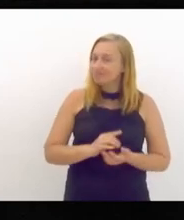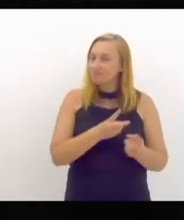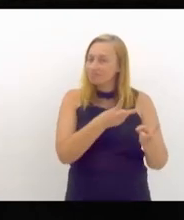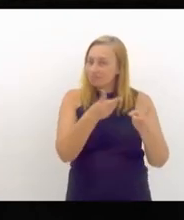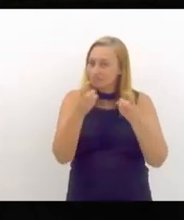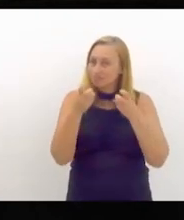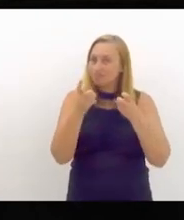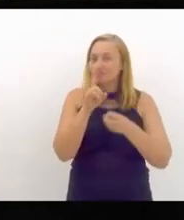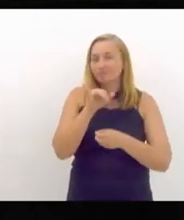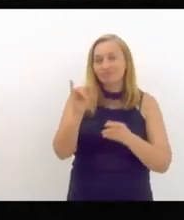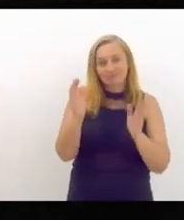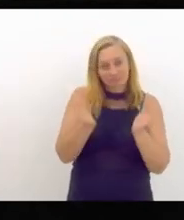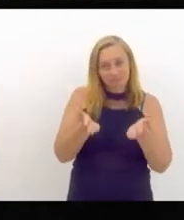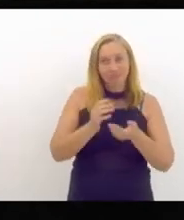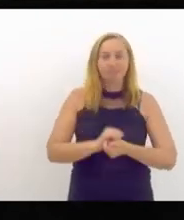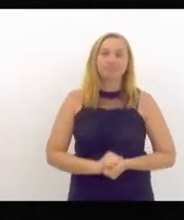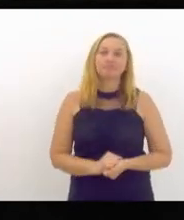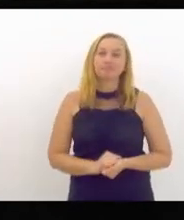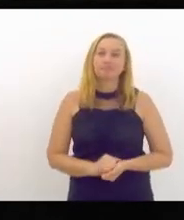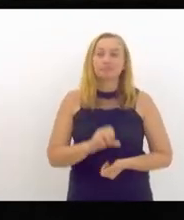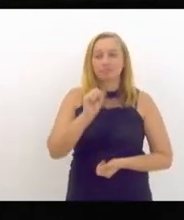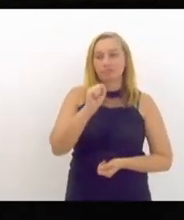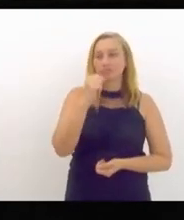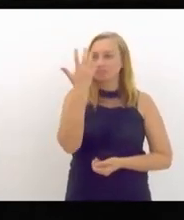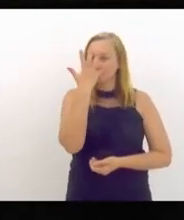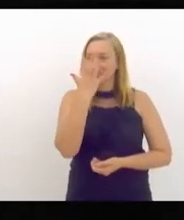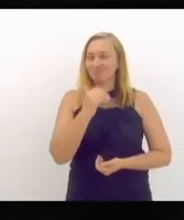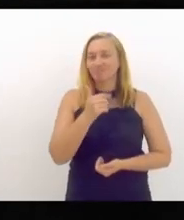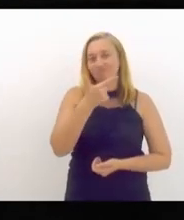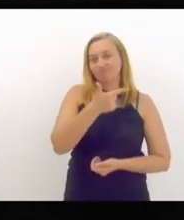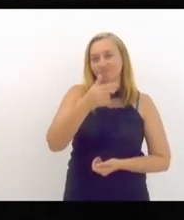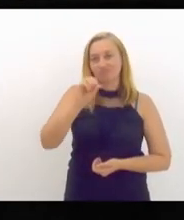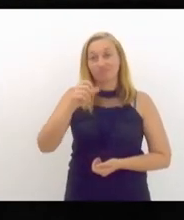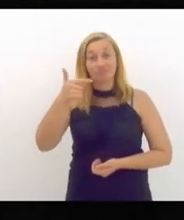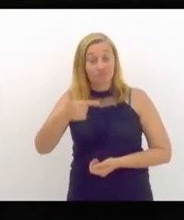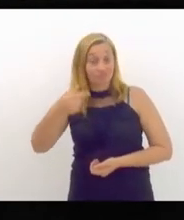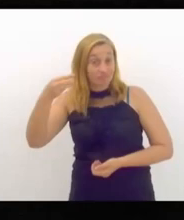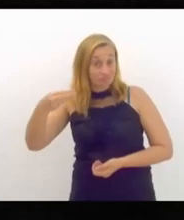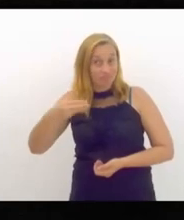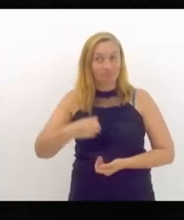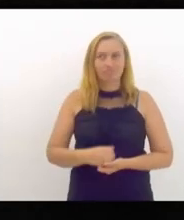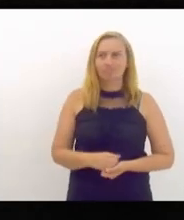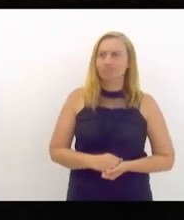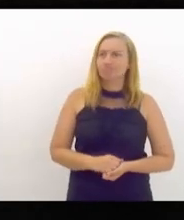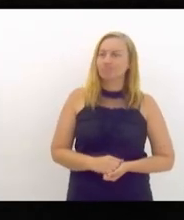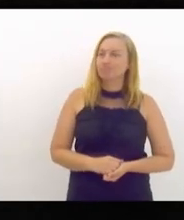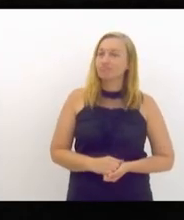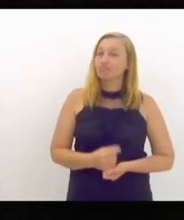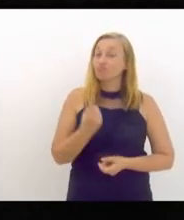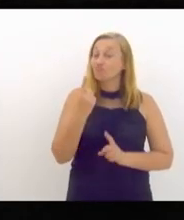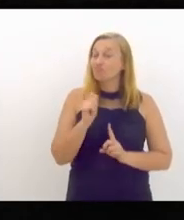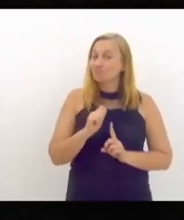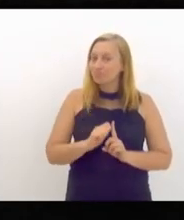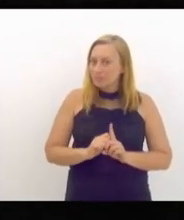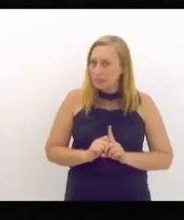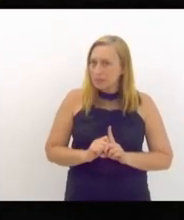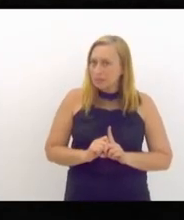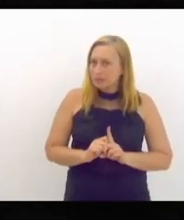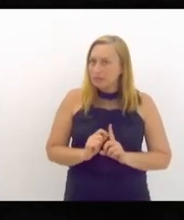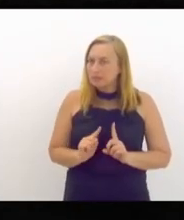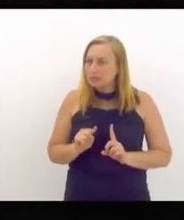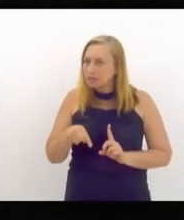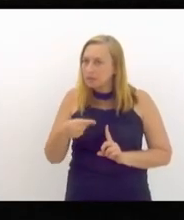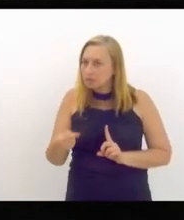o dia de hoje. 8 de fevereiro de 2023, exatos um mês